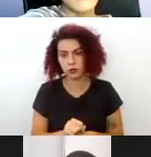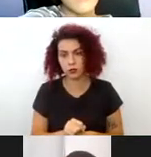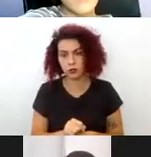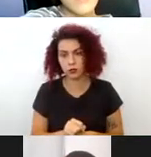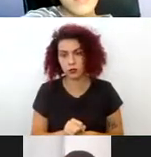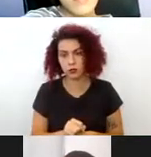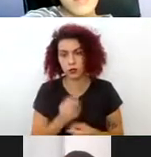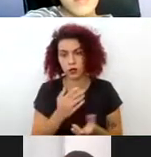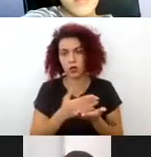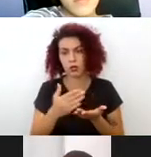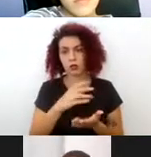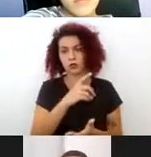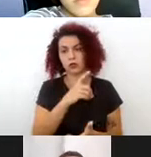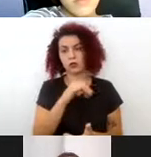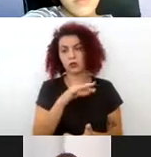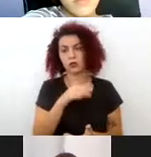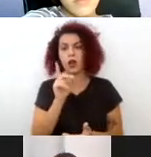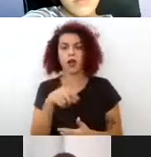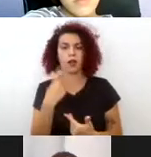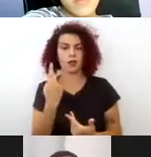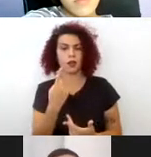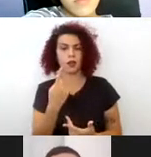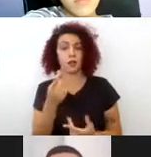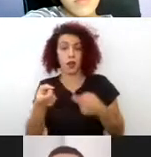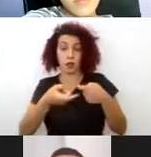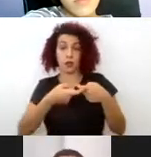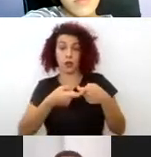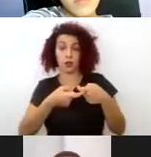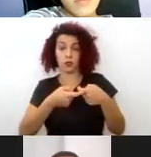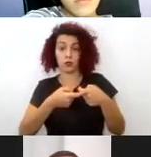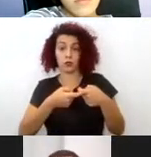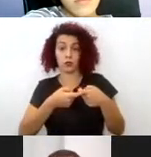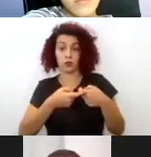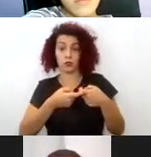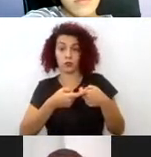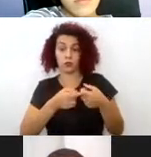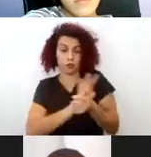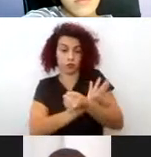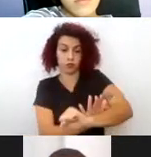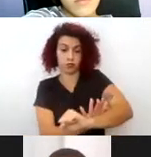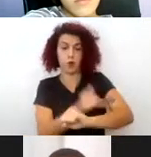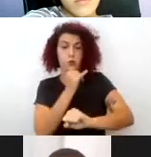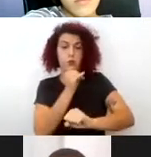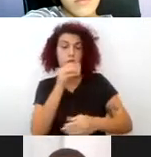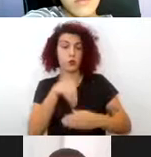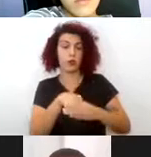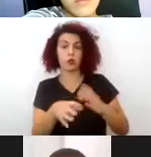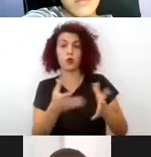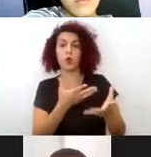é essa a gente questiona o racismo que o professor que o médico atribuem uma consulta